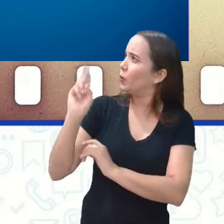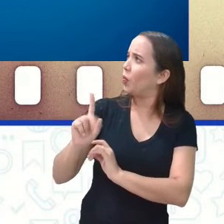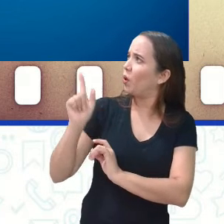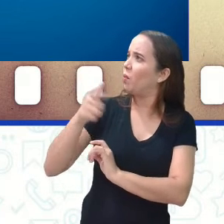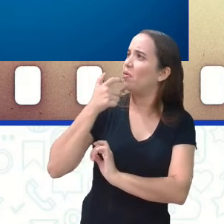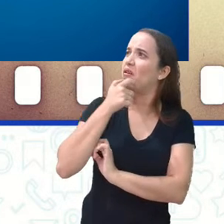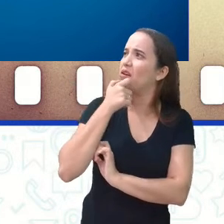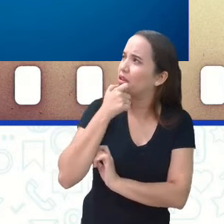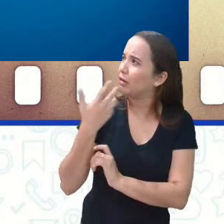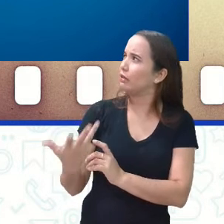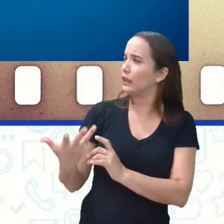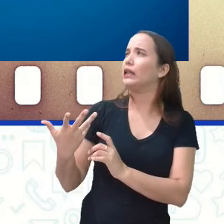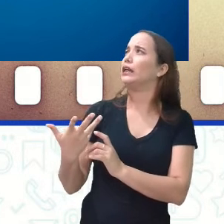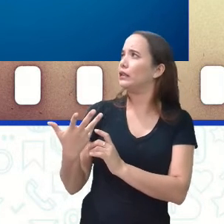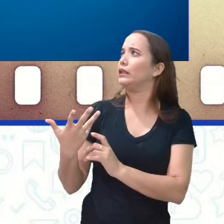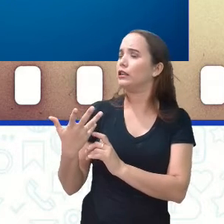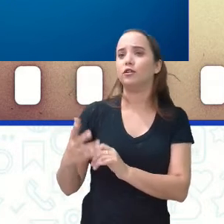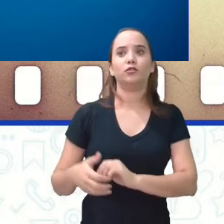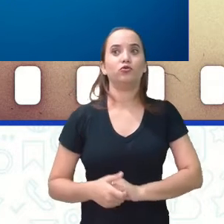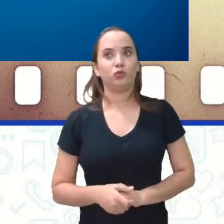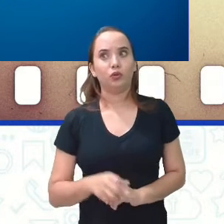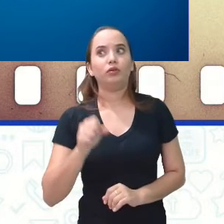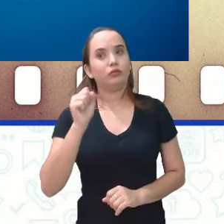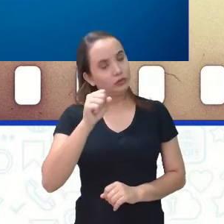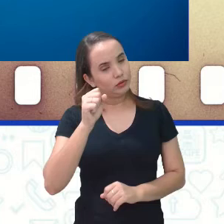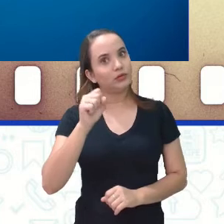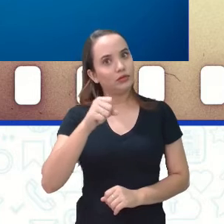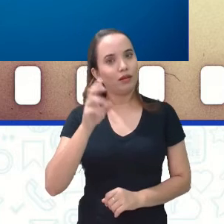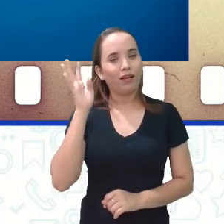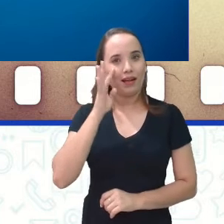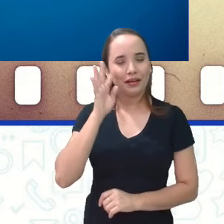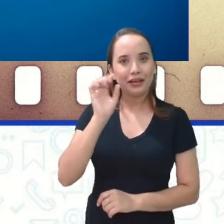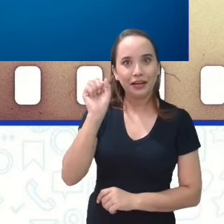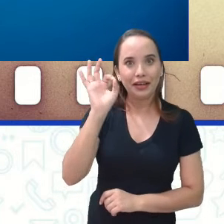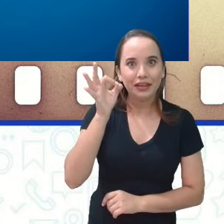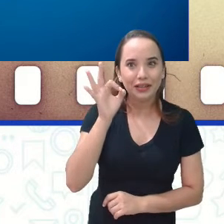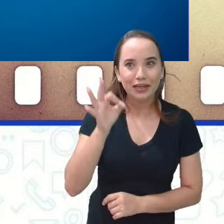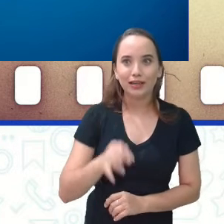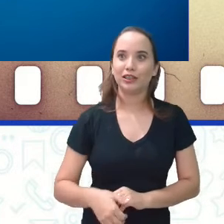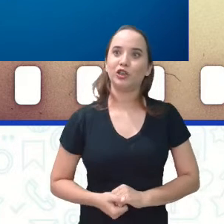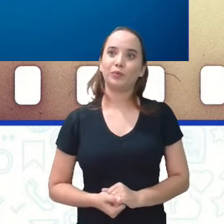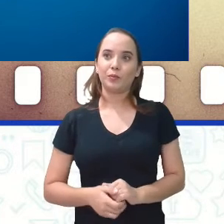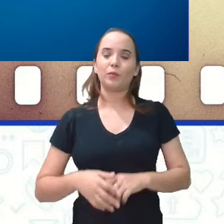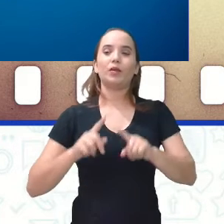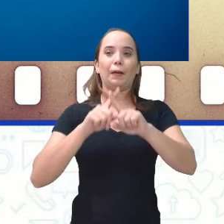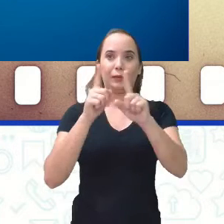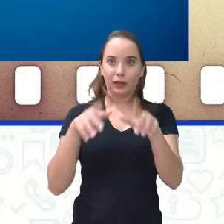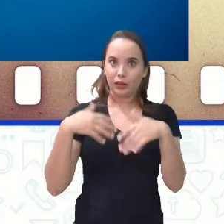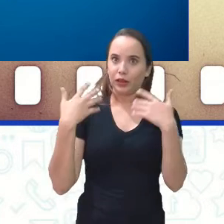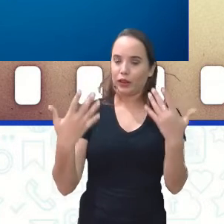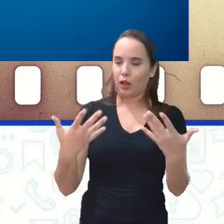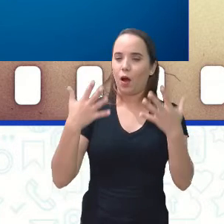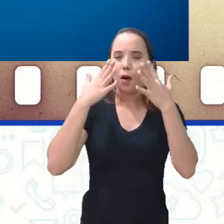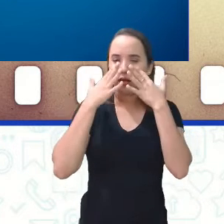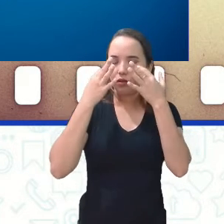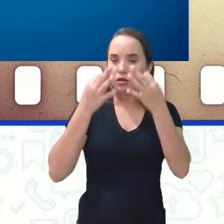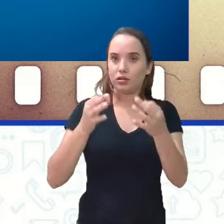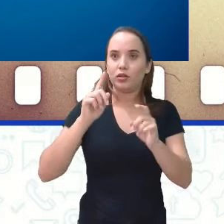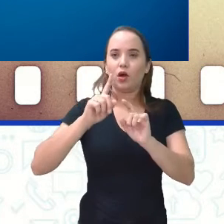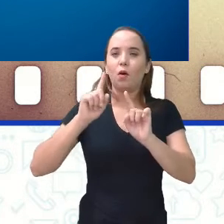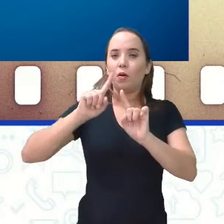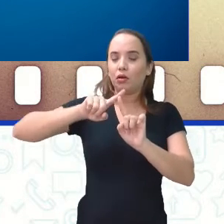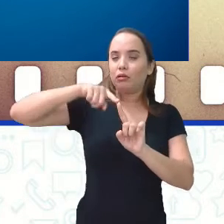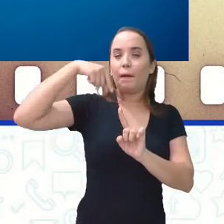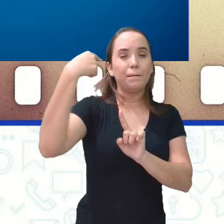Terra está escrita em inglês e a Lua também. Veja que legal, pessoal, né? Prestem atenção e quem sabe numa próxima aula